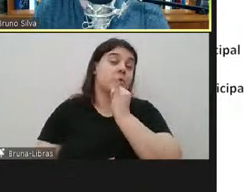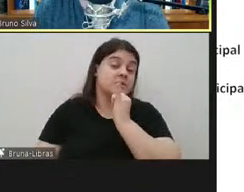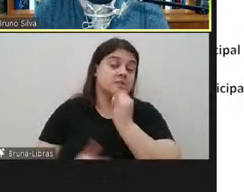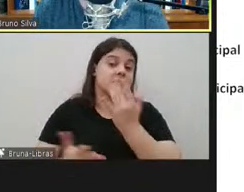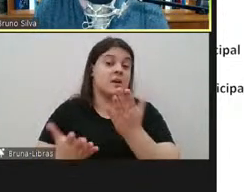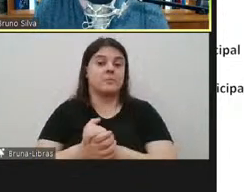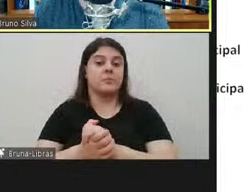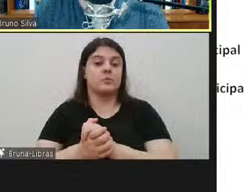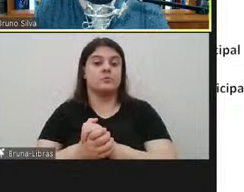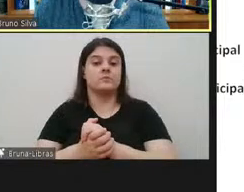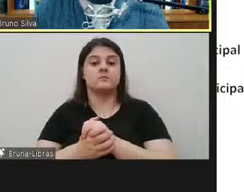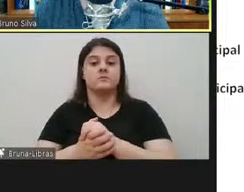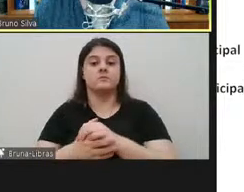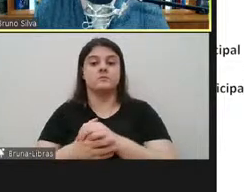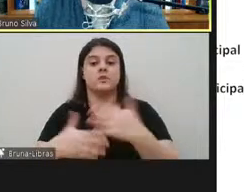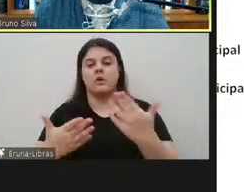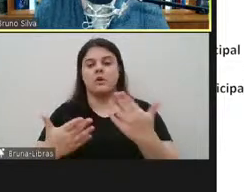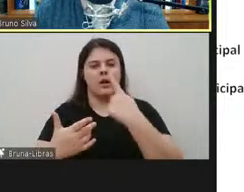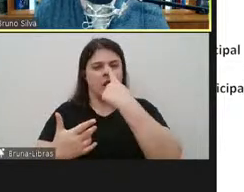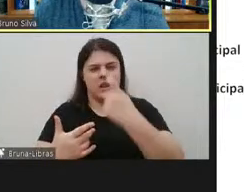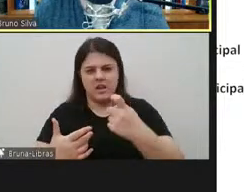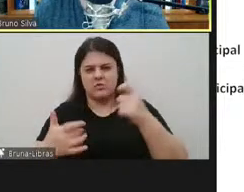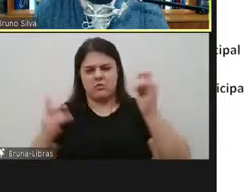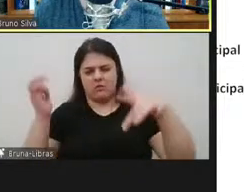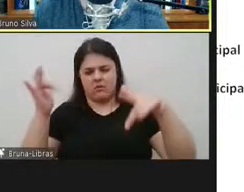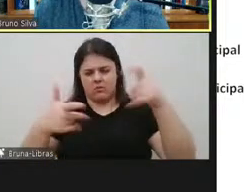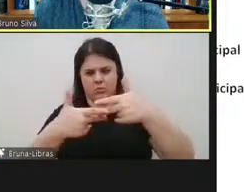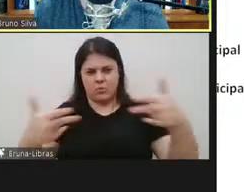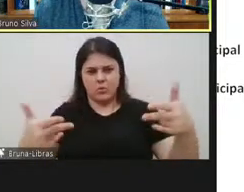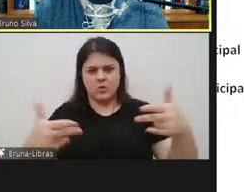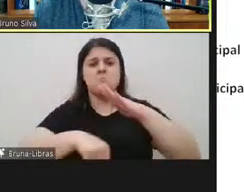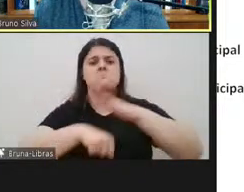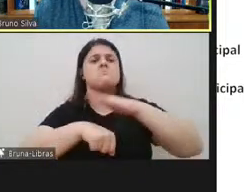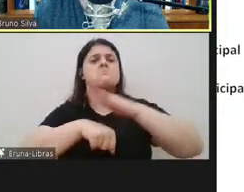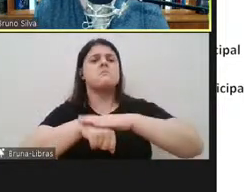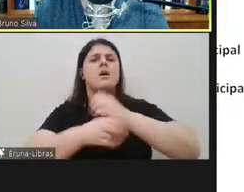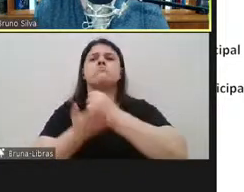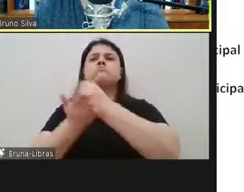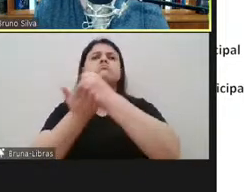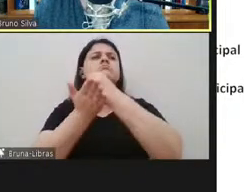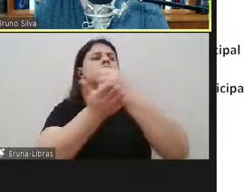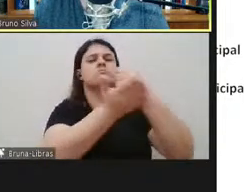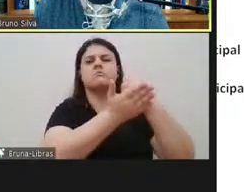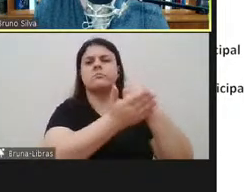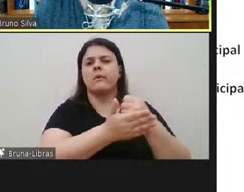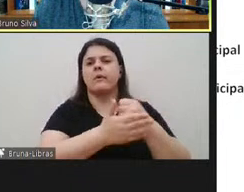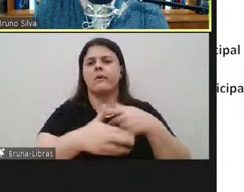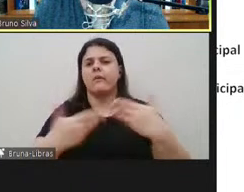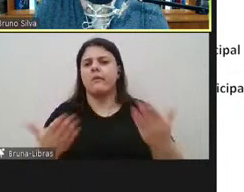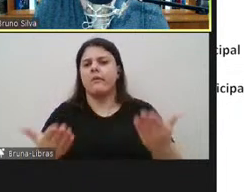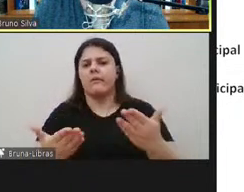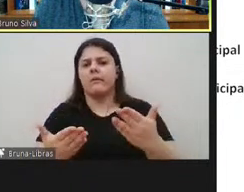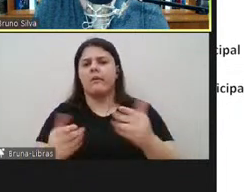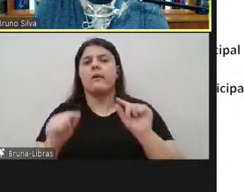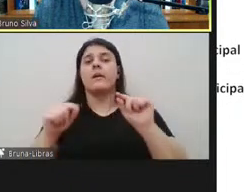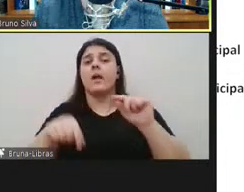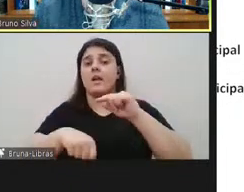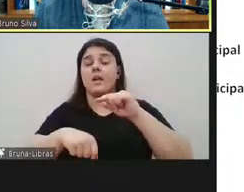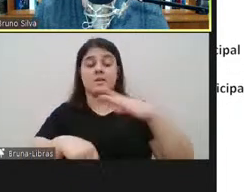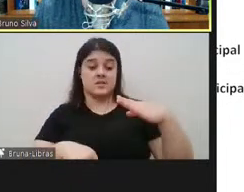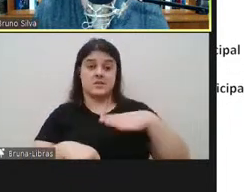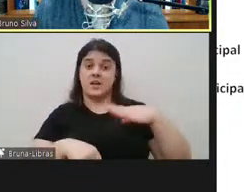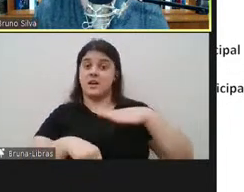destinação de resíduos sólidos quem que cuida de todo a destinação final do lixo é